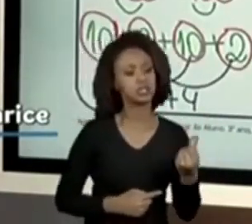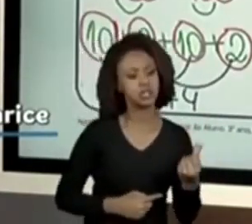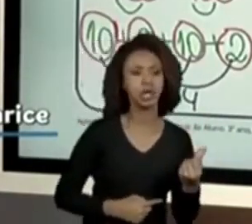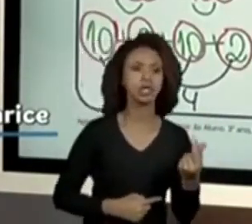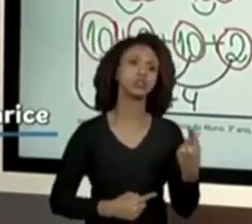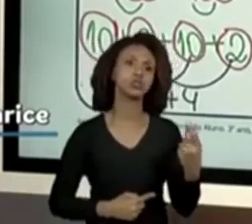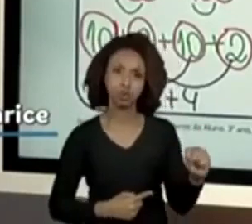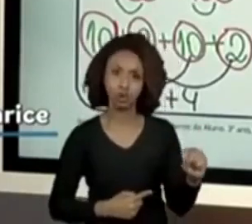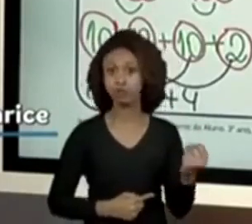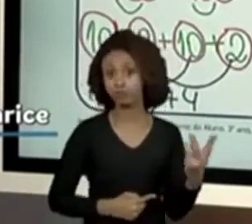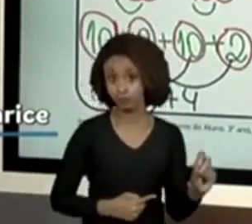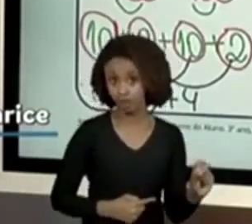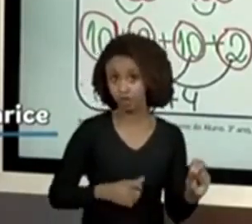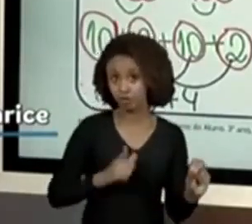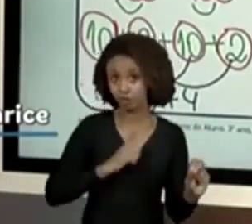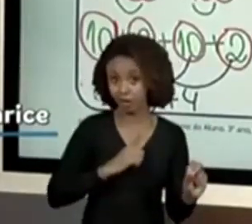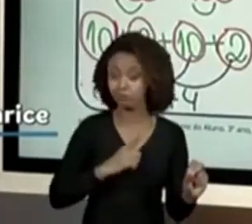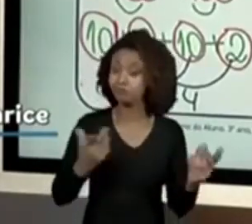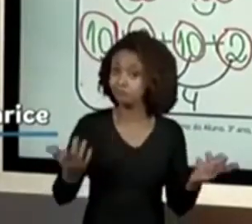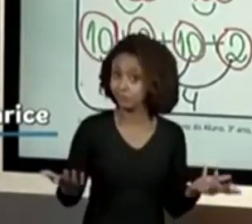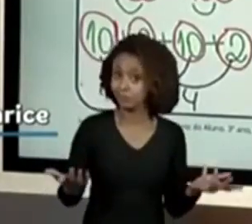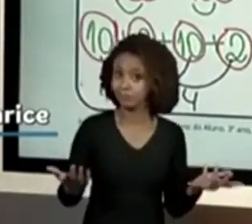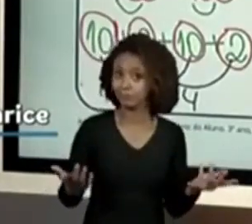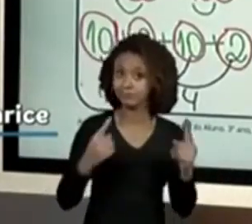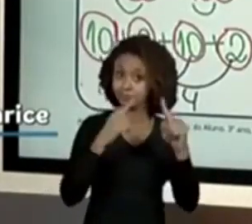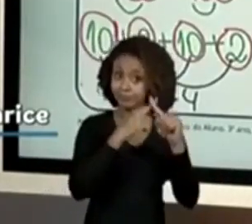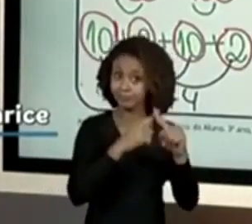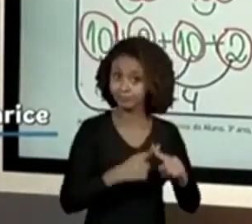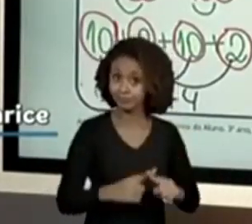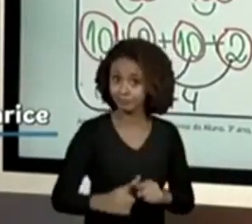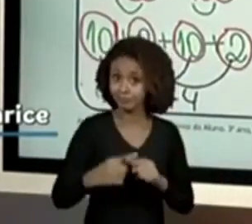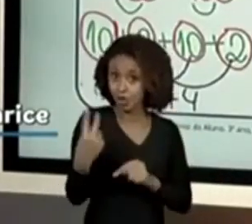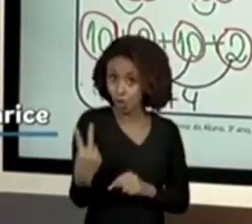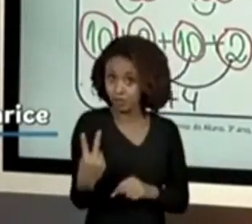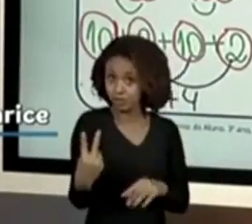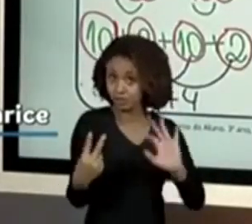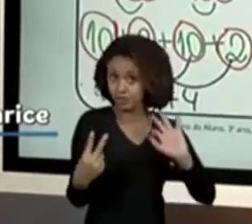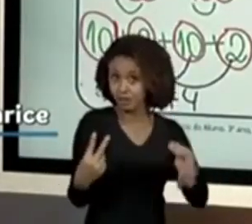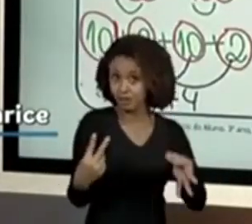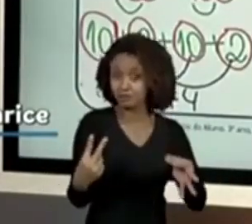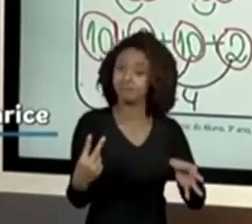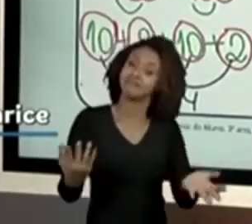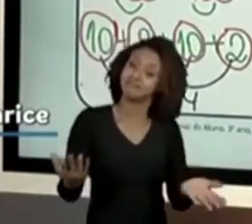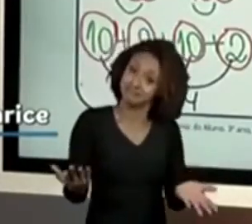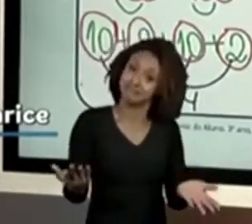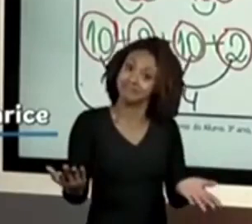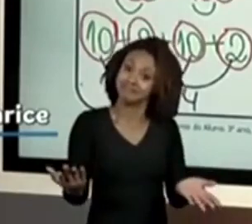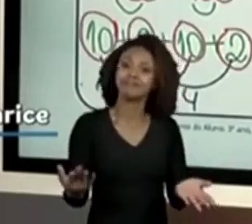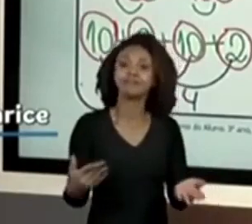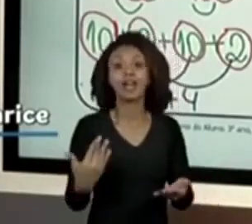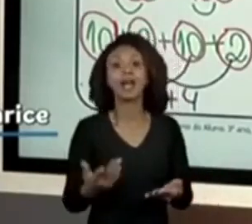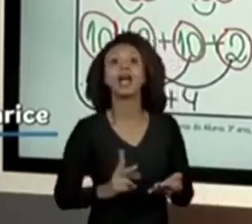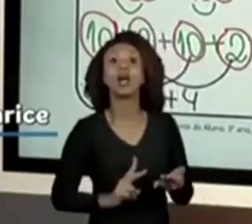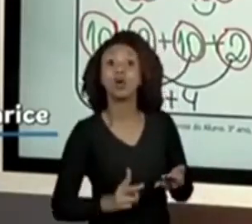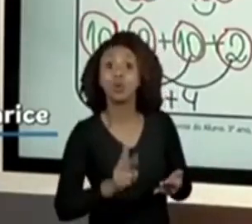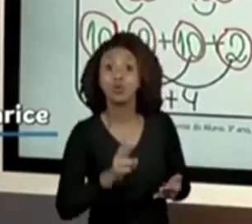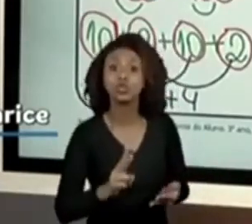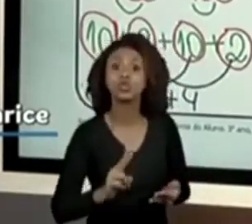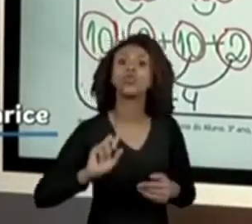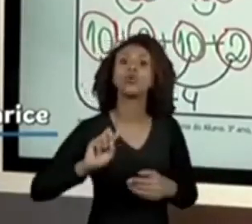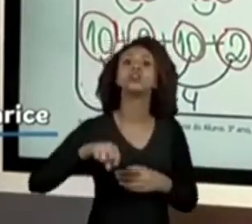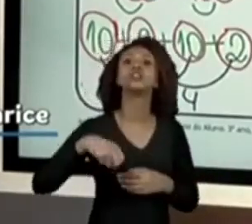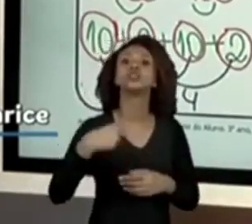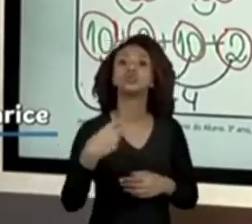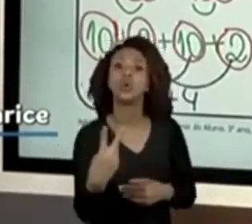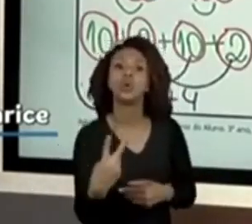16, 18 e 20. Não são esses os resultados da tabuada do 2? Aí a gente continua contando de 2